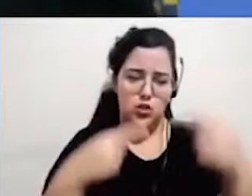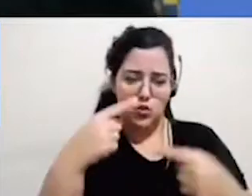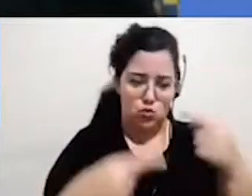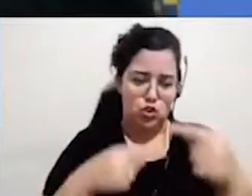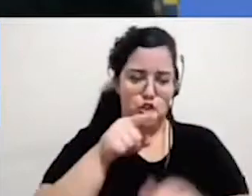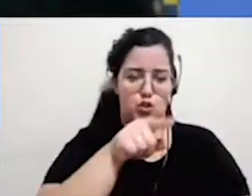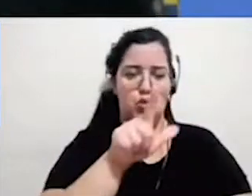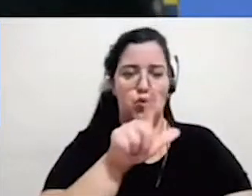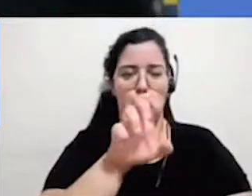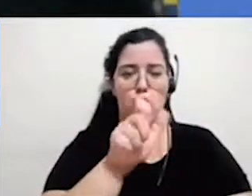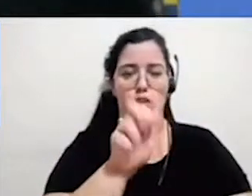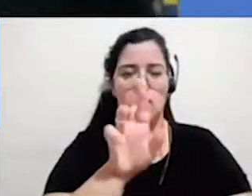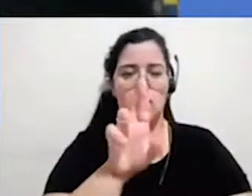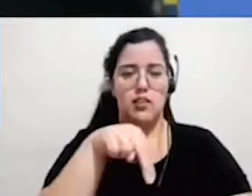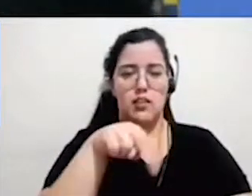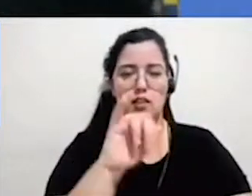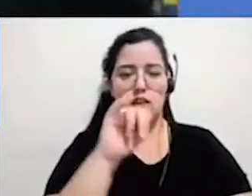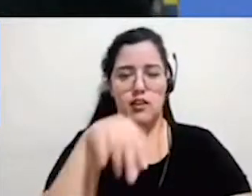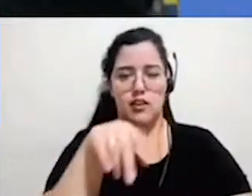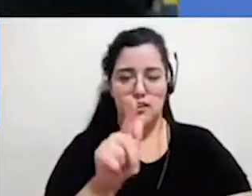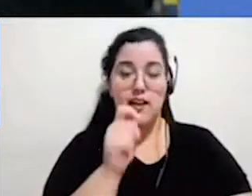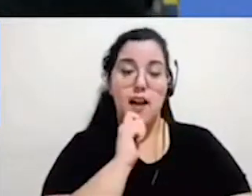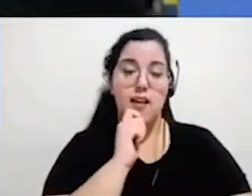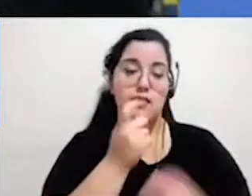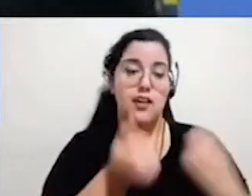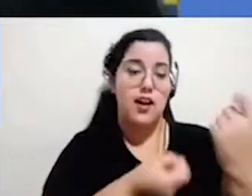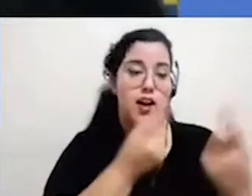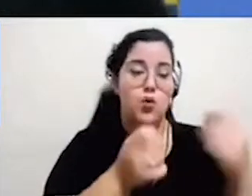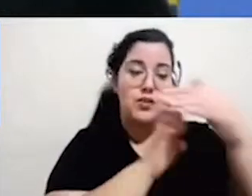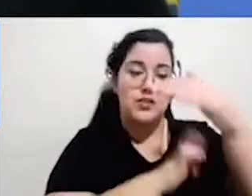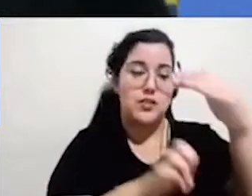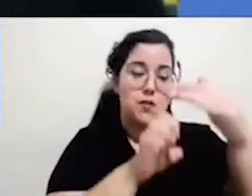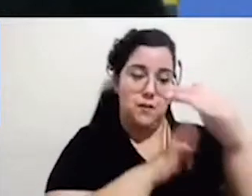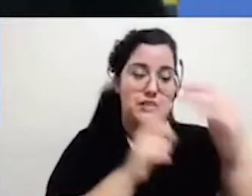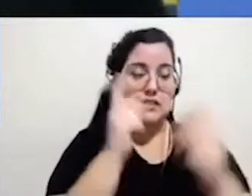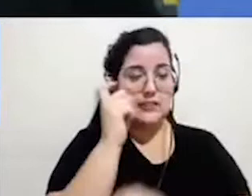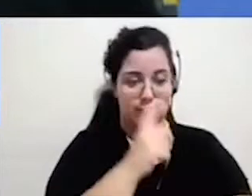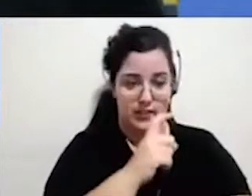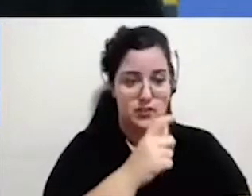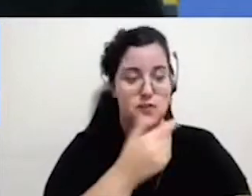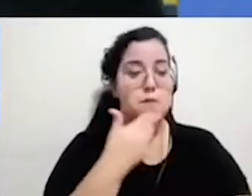a gente vê as empresas ainda exigindo currículo,